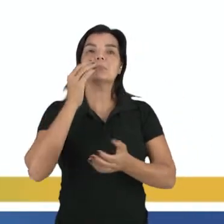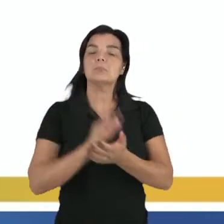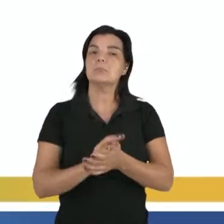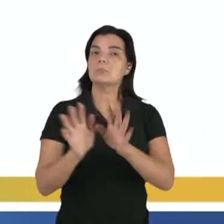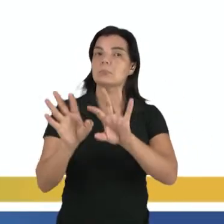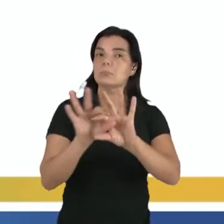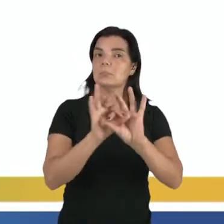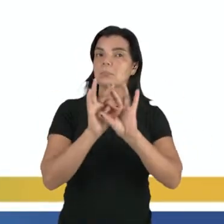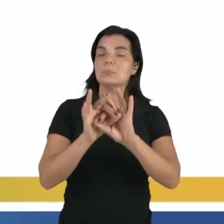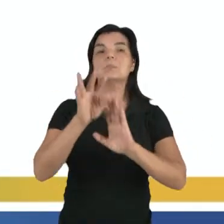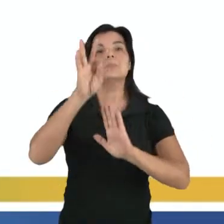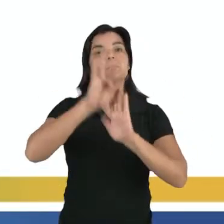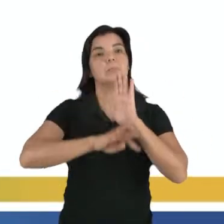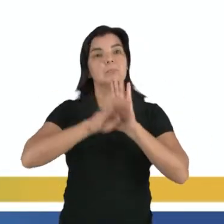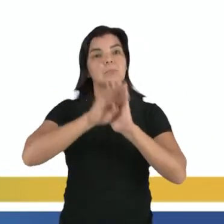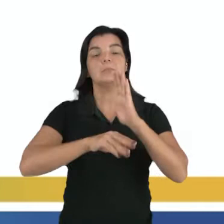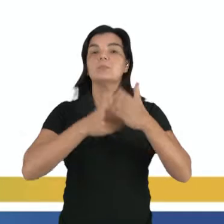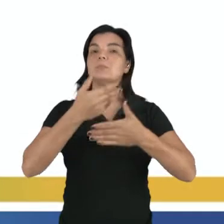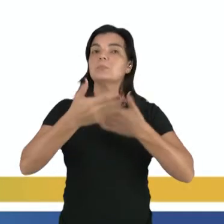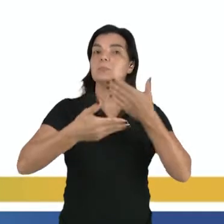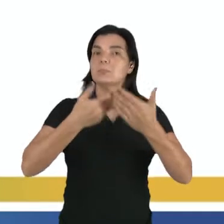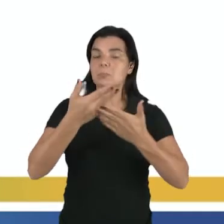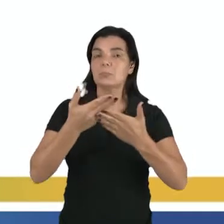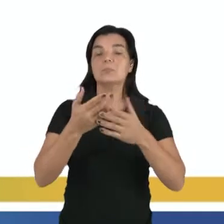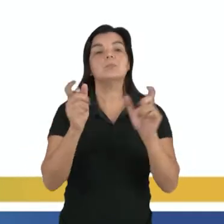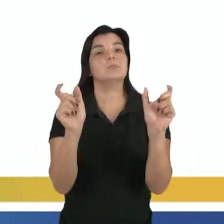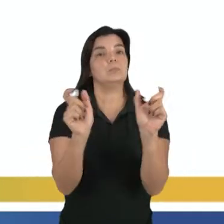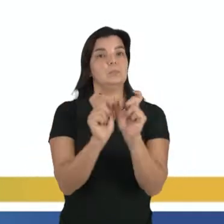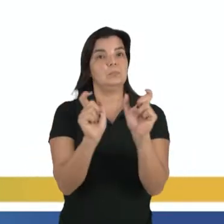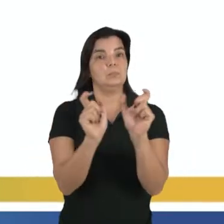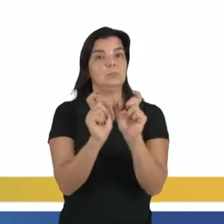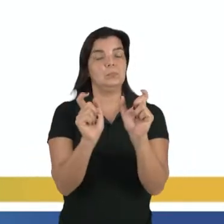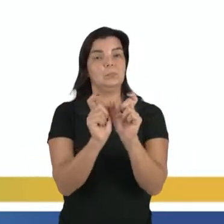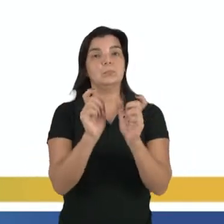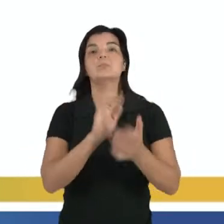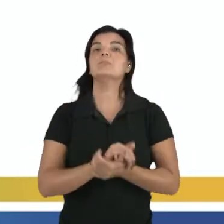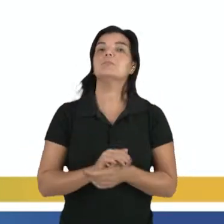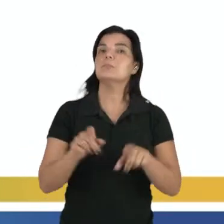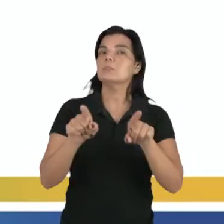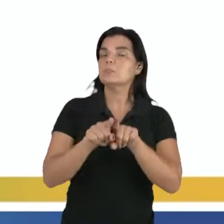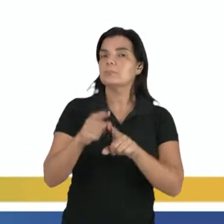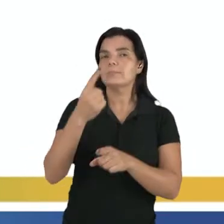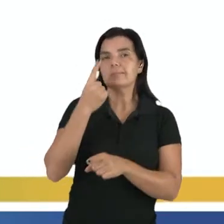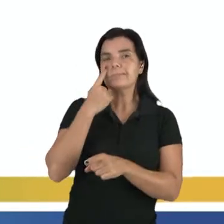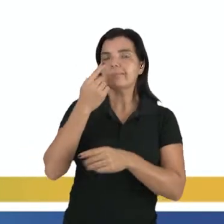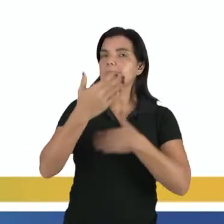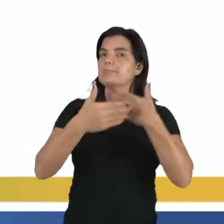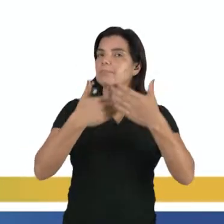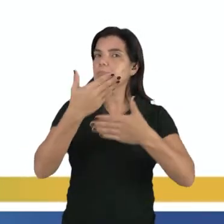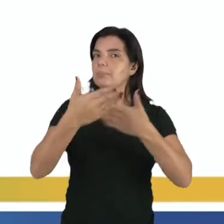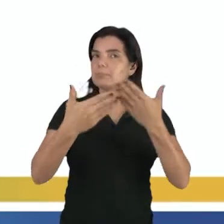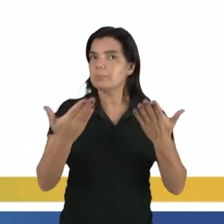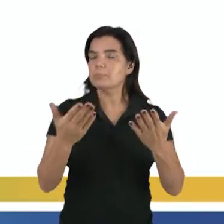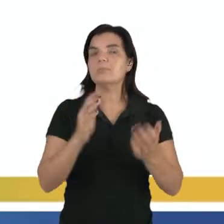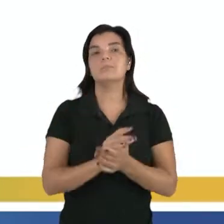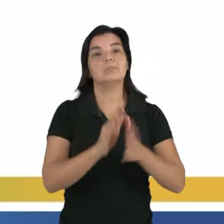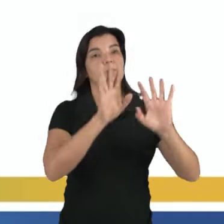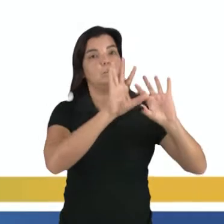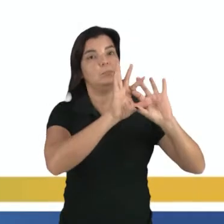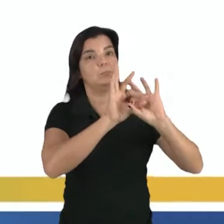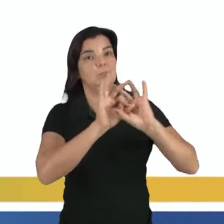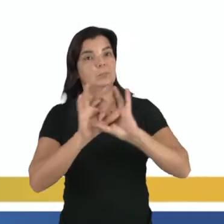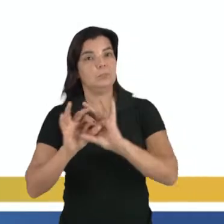tentar harmonizar o texto a partir dos conectivos. E é a partir desses conectivos que nós vamos construir o quê?